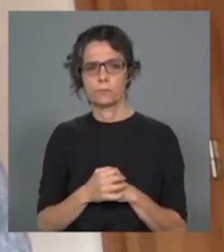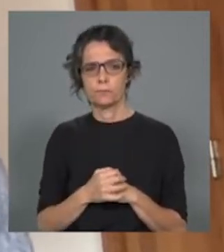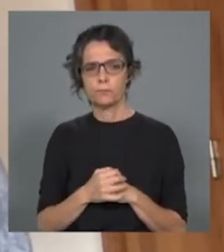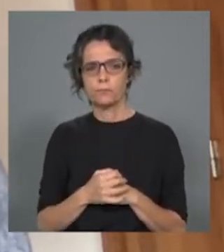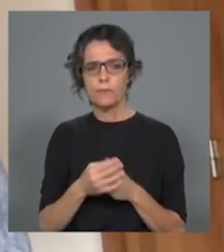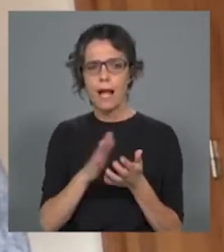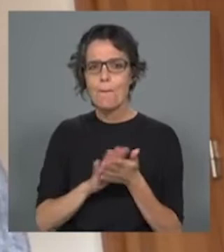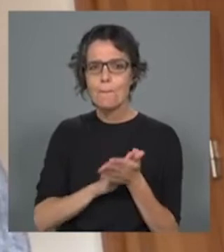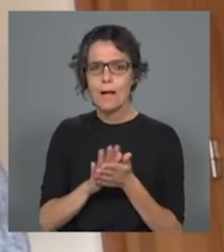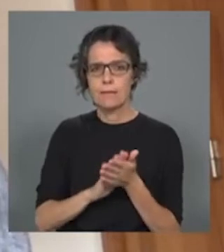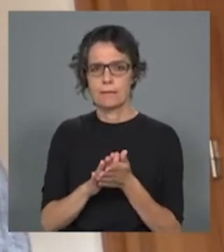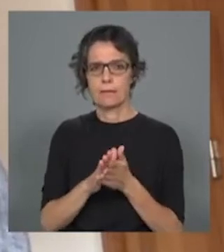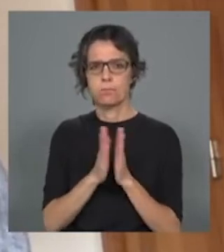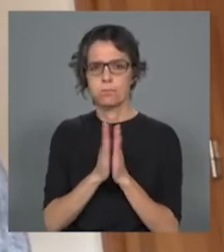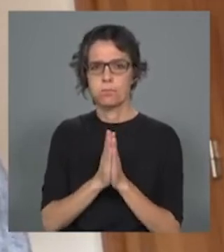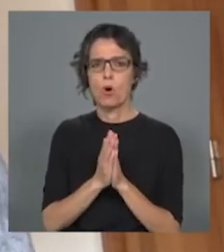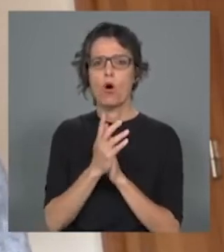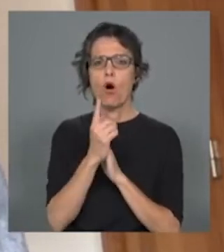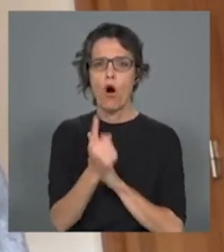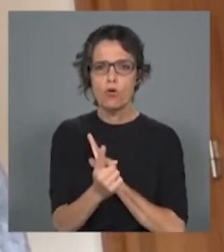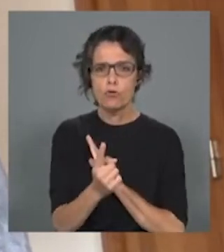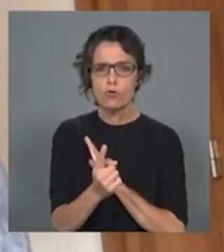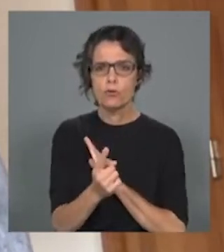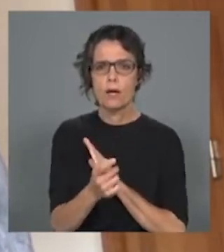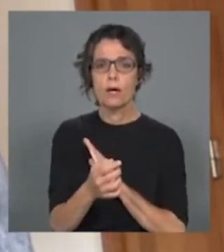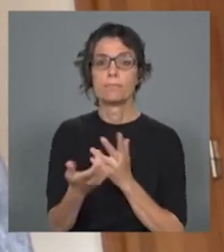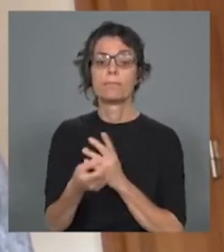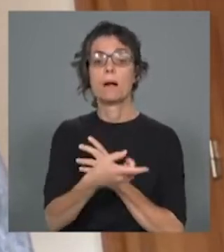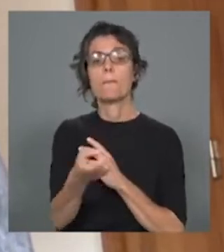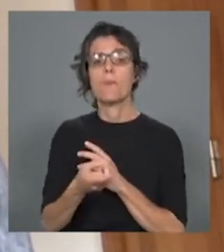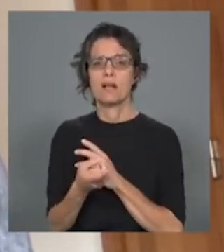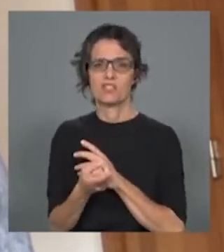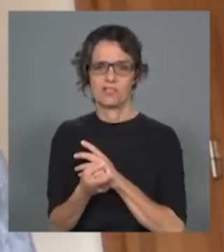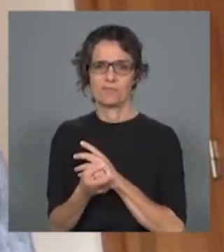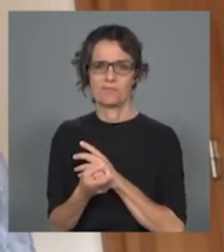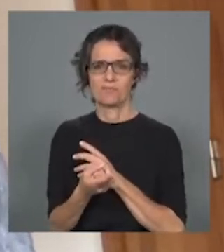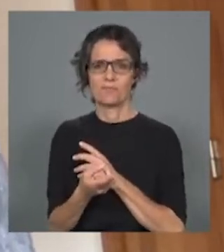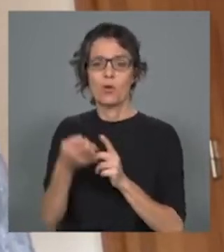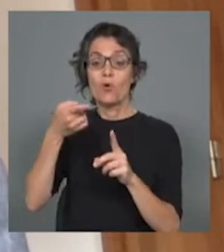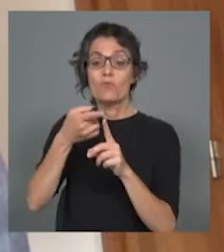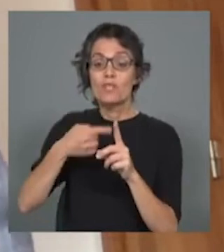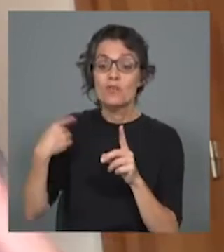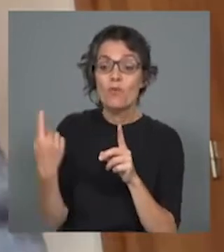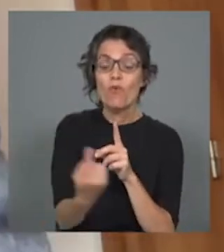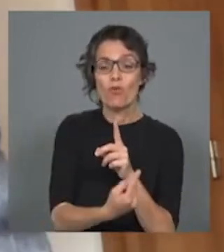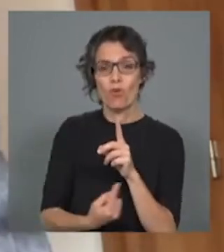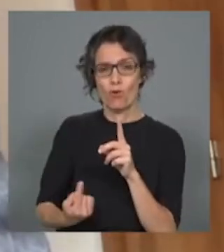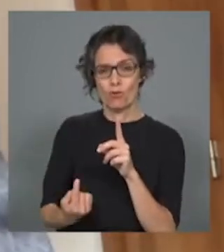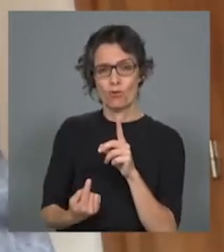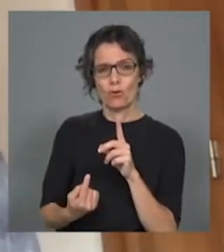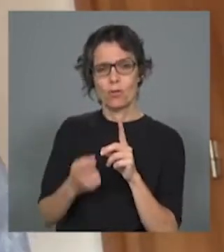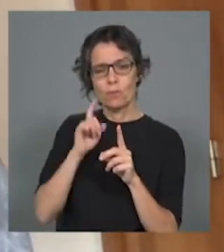A verdadeira essência da religião deve ser a paz, deve ser de conseguirmos estar em paz, quer